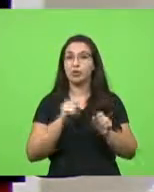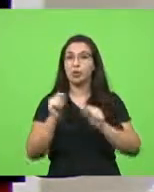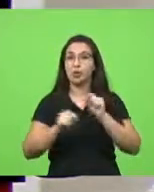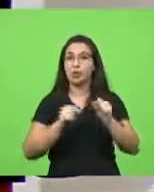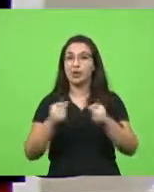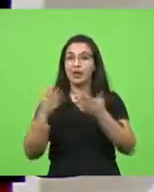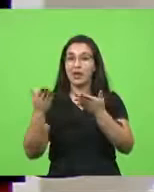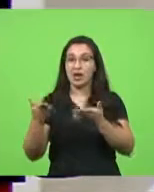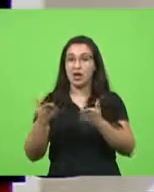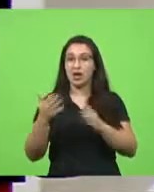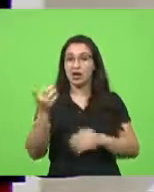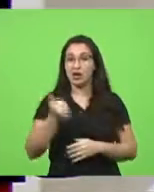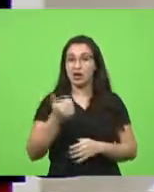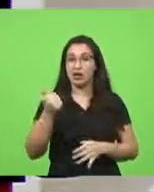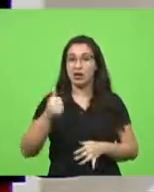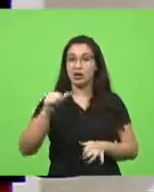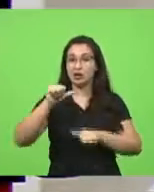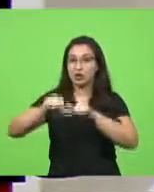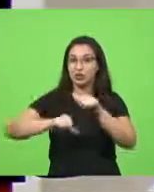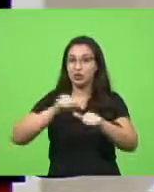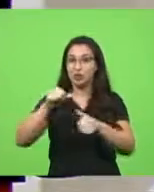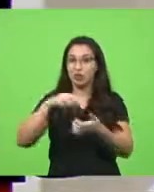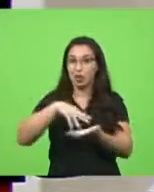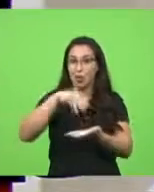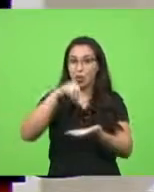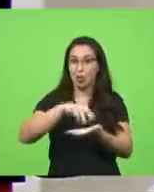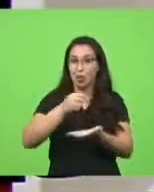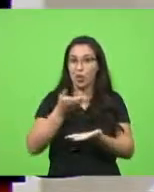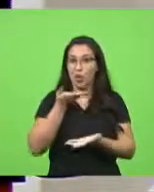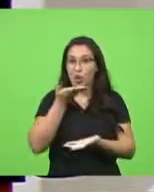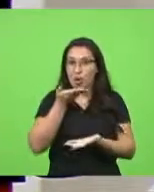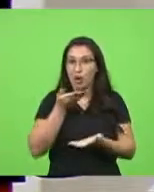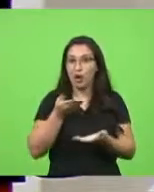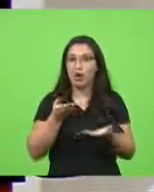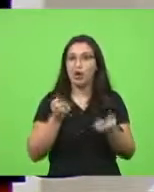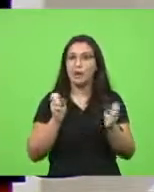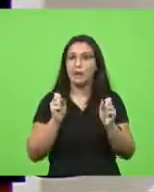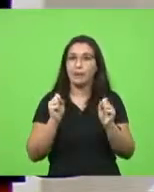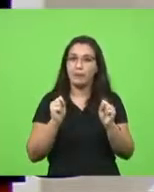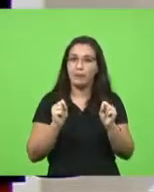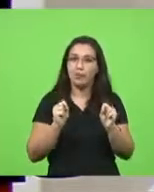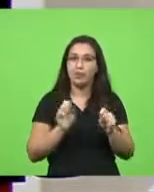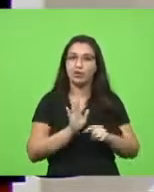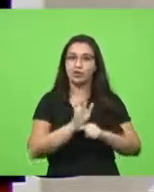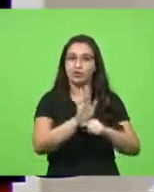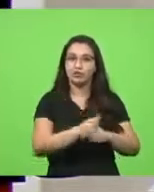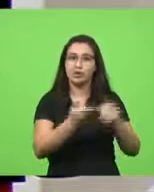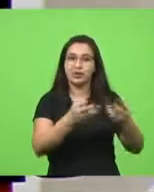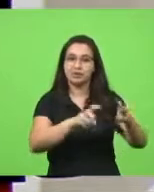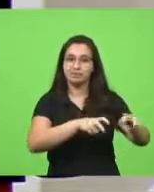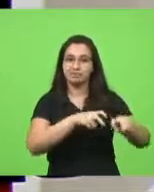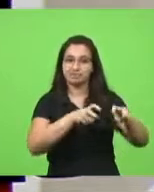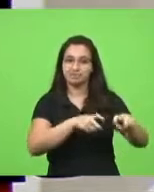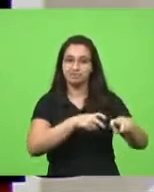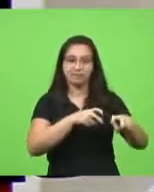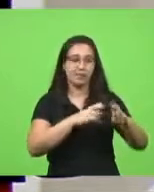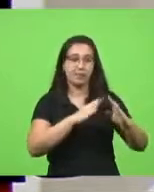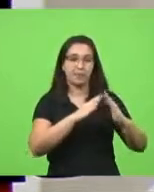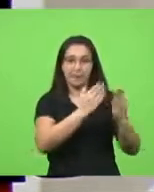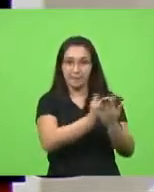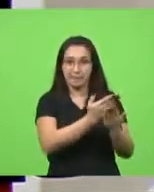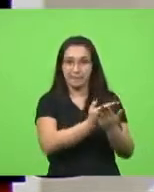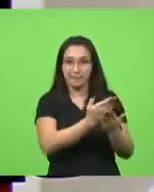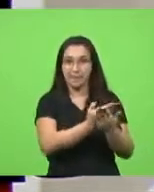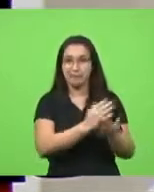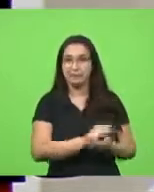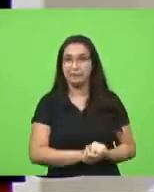ser distribuído através do PAA, ou seja, o Programa de Alimentação Escolar. E nós estamos buscando